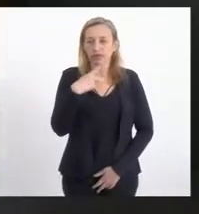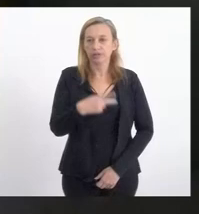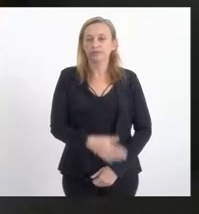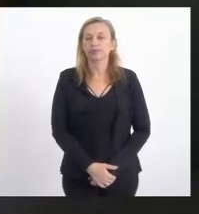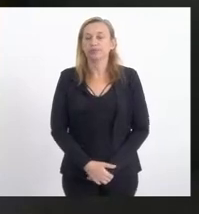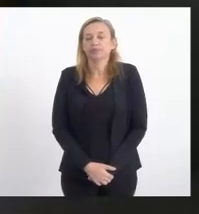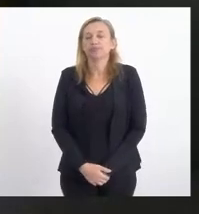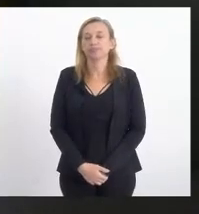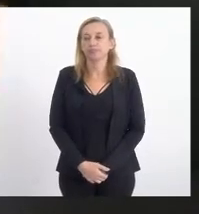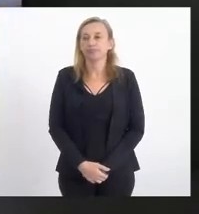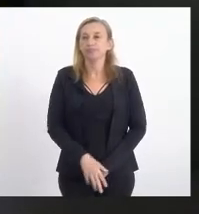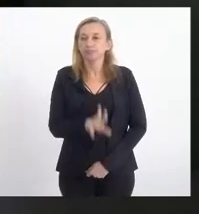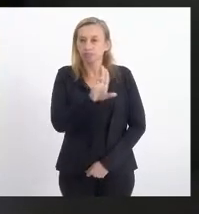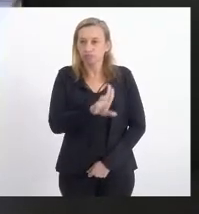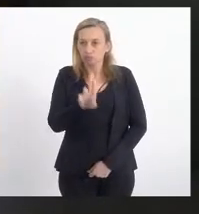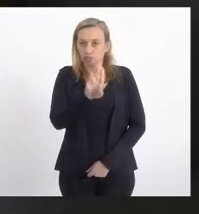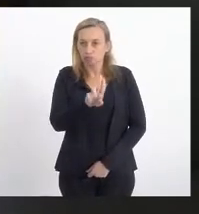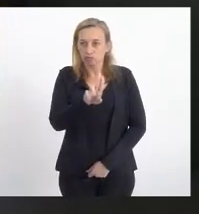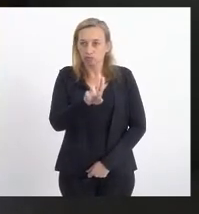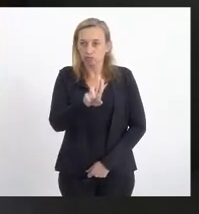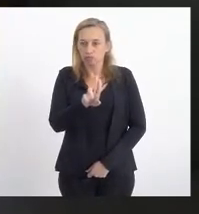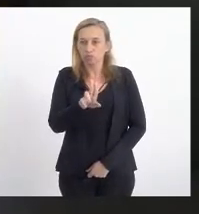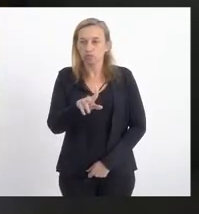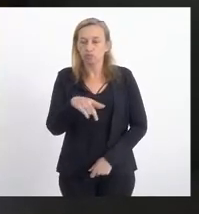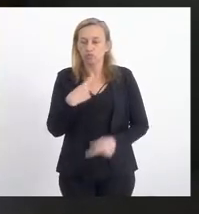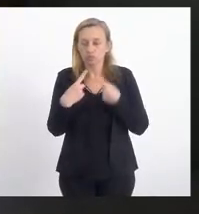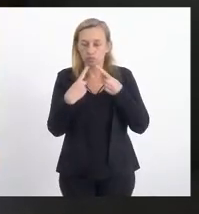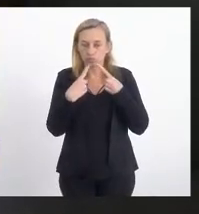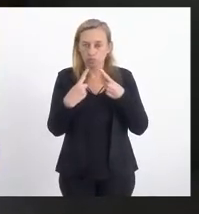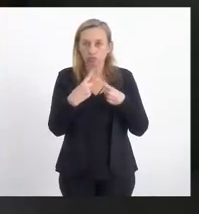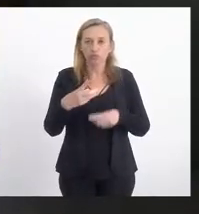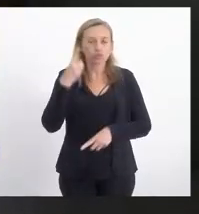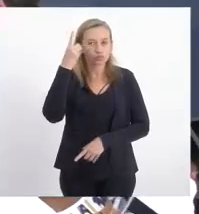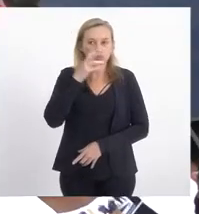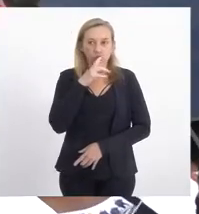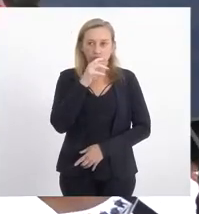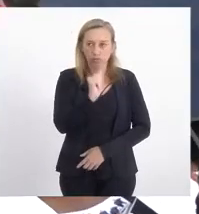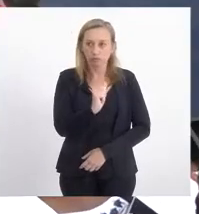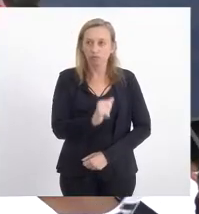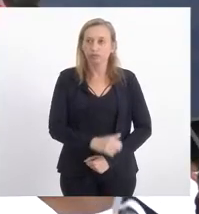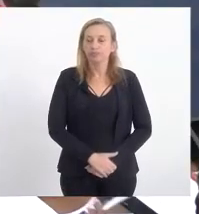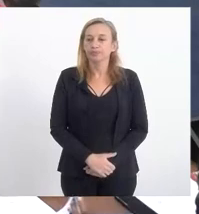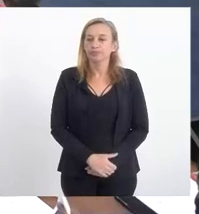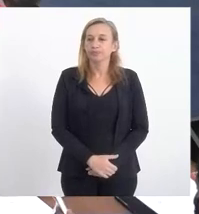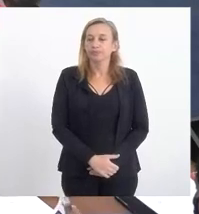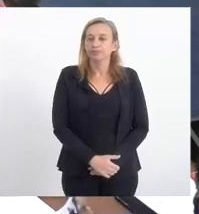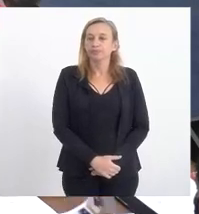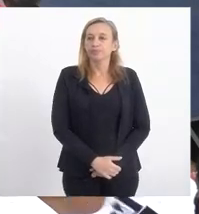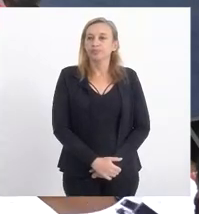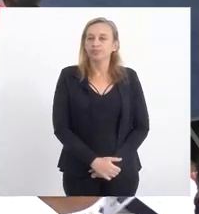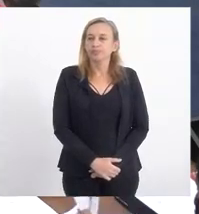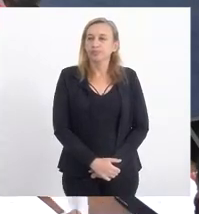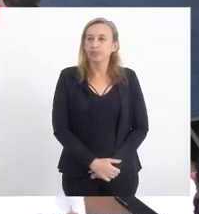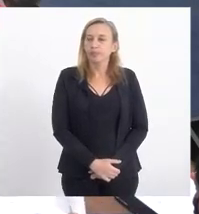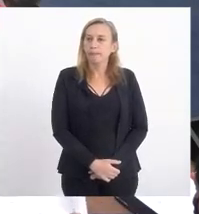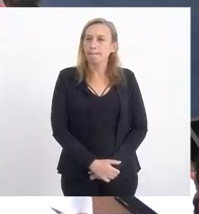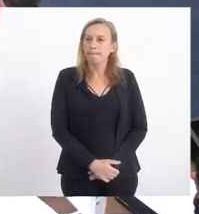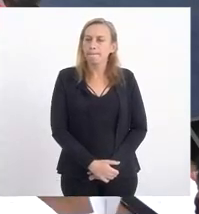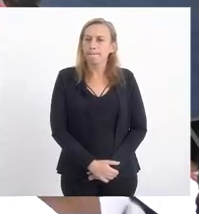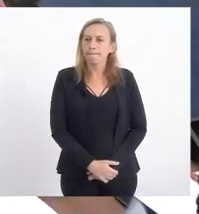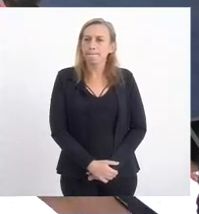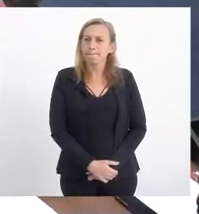para otimizar o nosso debate Deputado Amorim o pneu